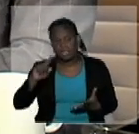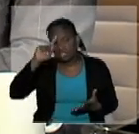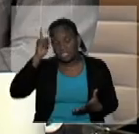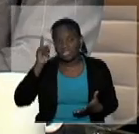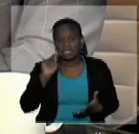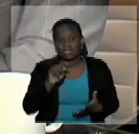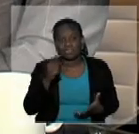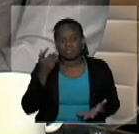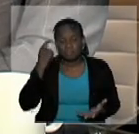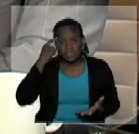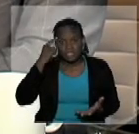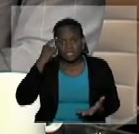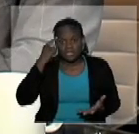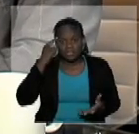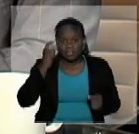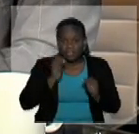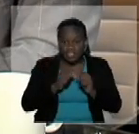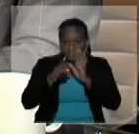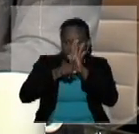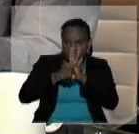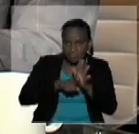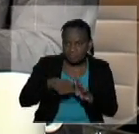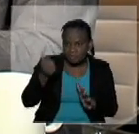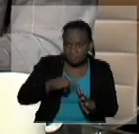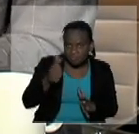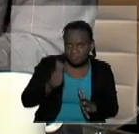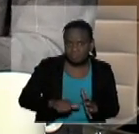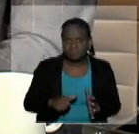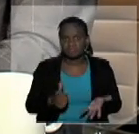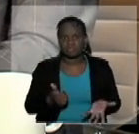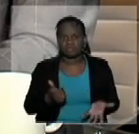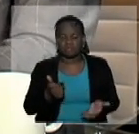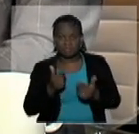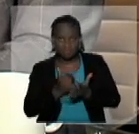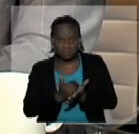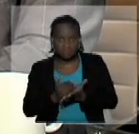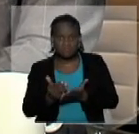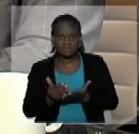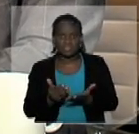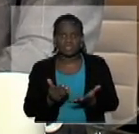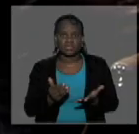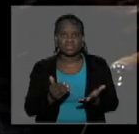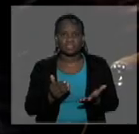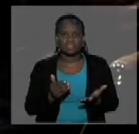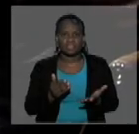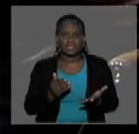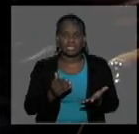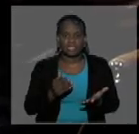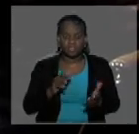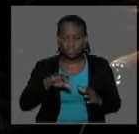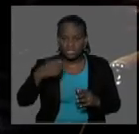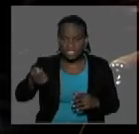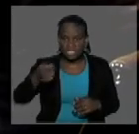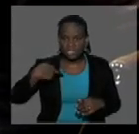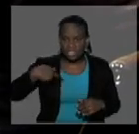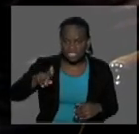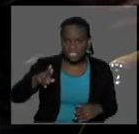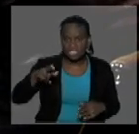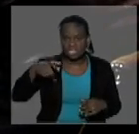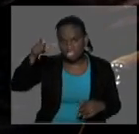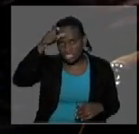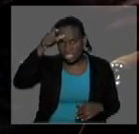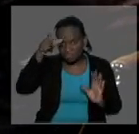dessa ideia que o senhor faz a crítica, é que surge essa ideia de demonização das